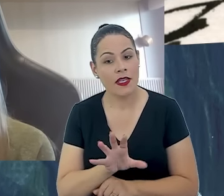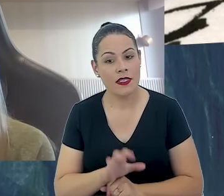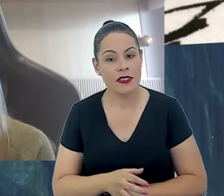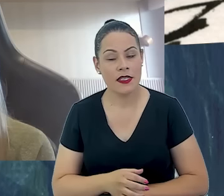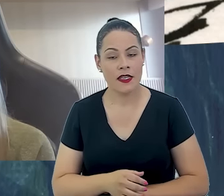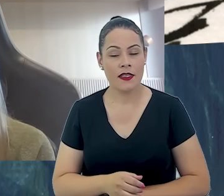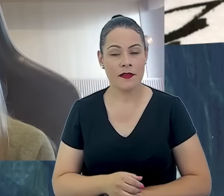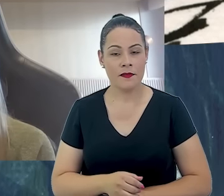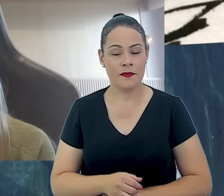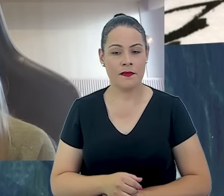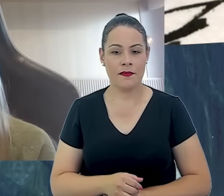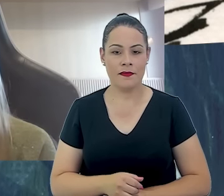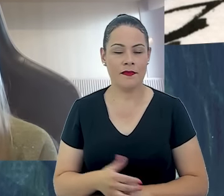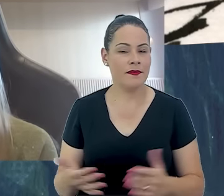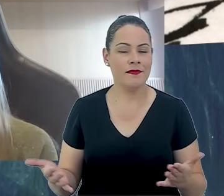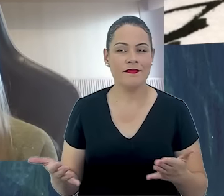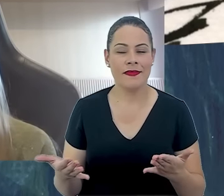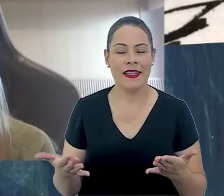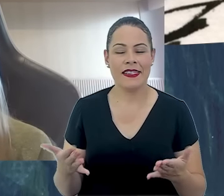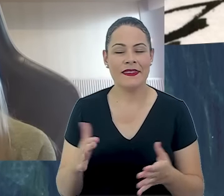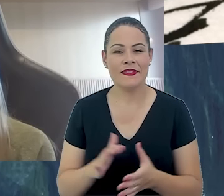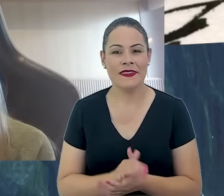eu acho que